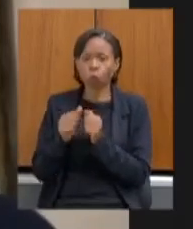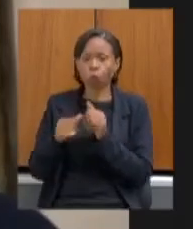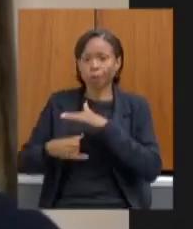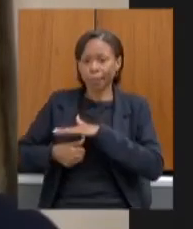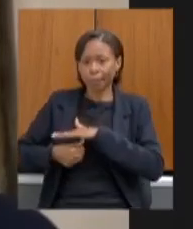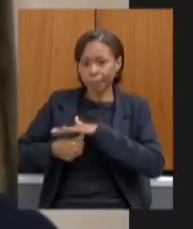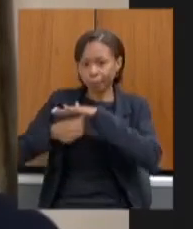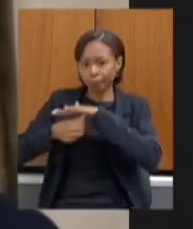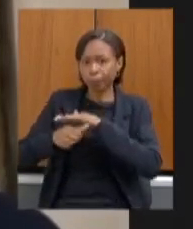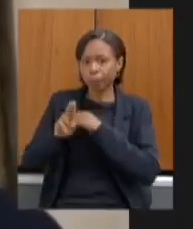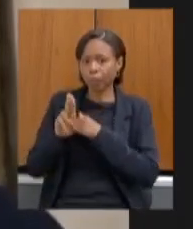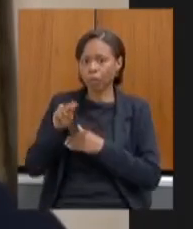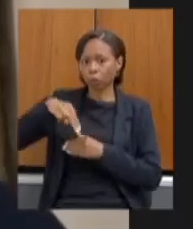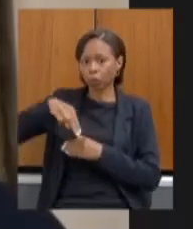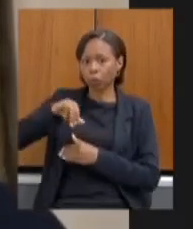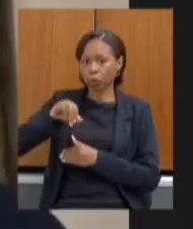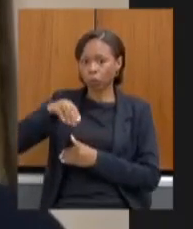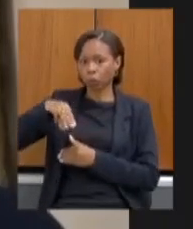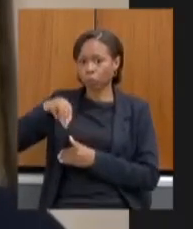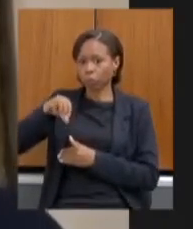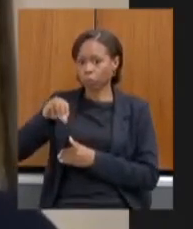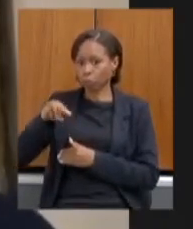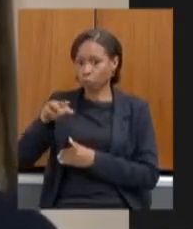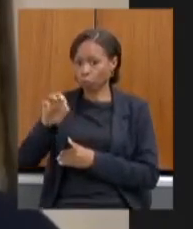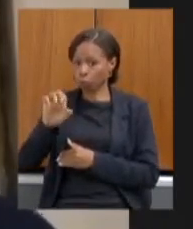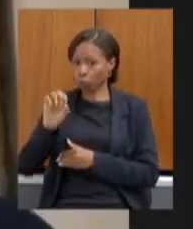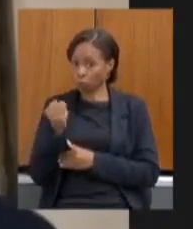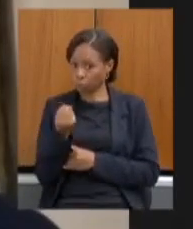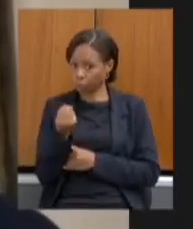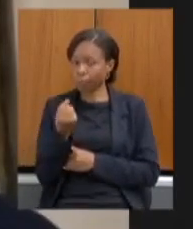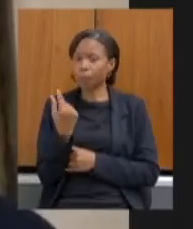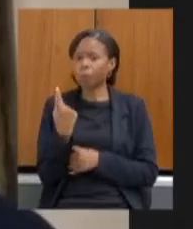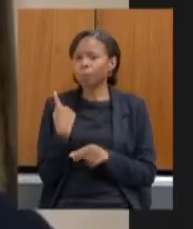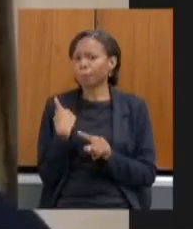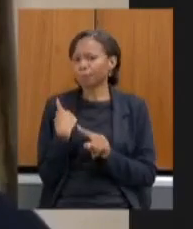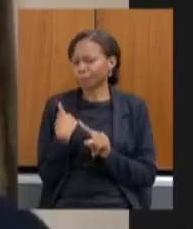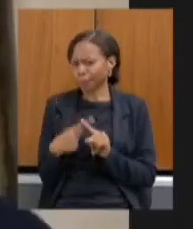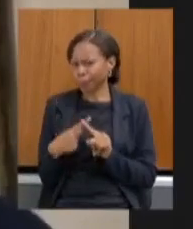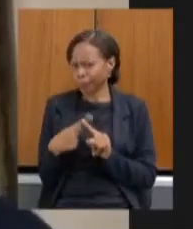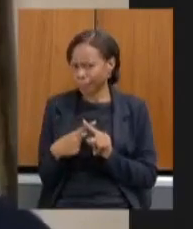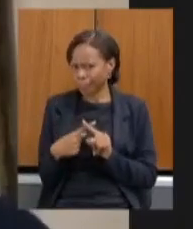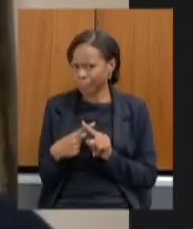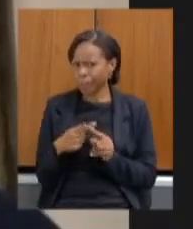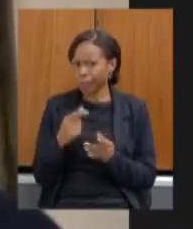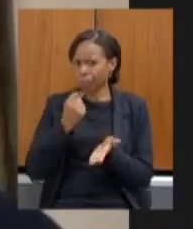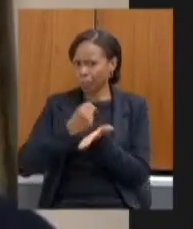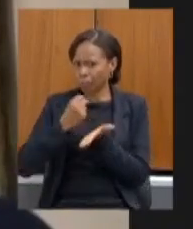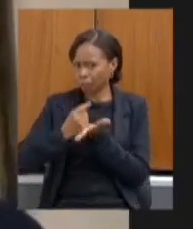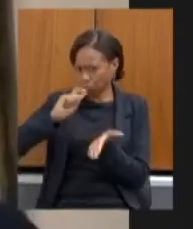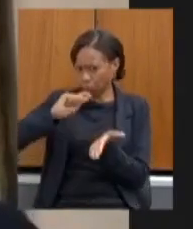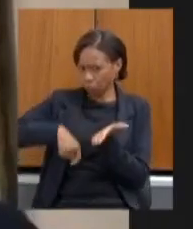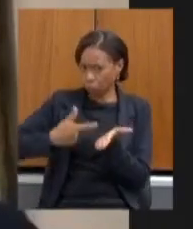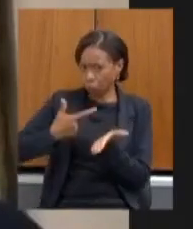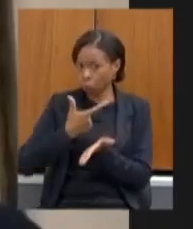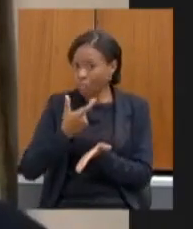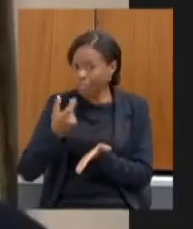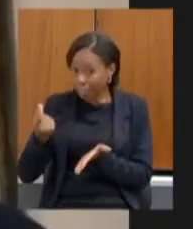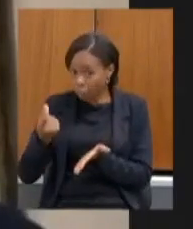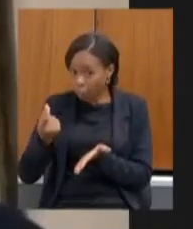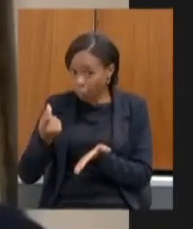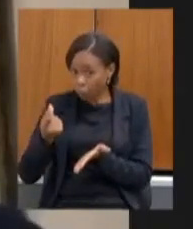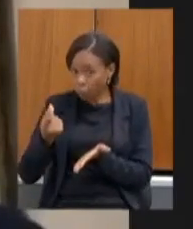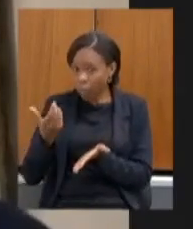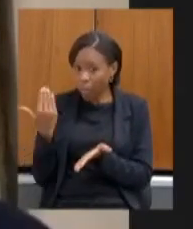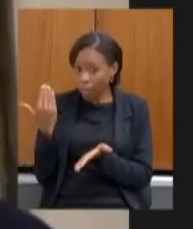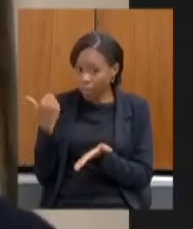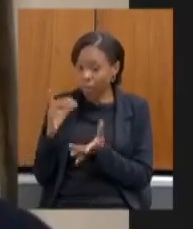do Hospital Universitário, porque 200 contratos que foram permitidos para o combate à Covid, eles vencem agora